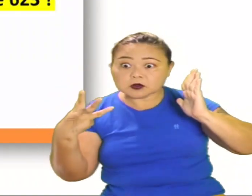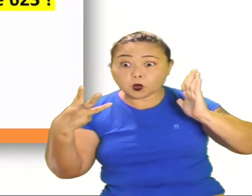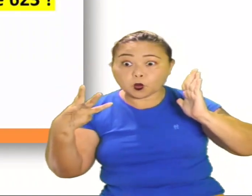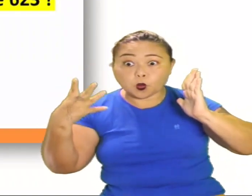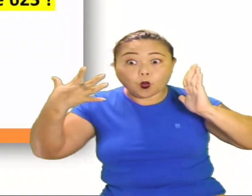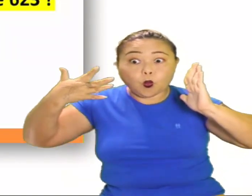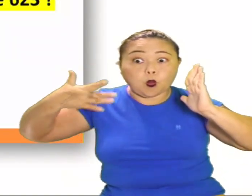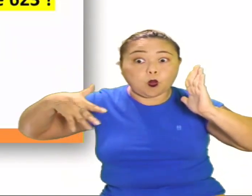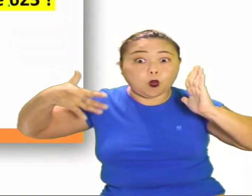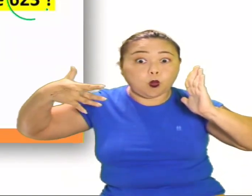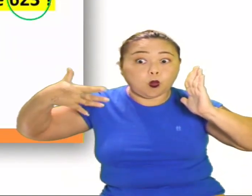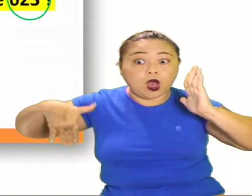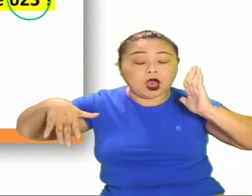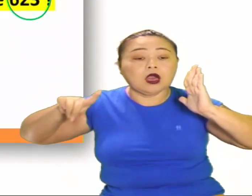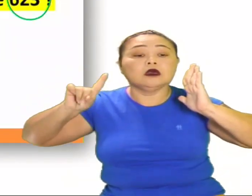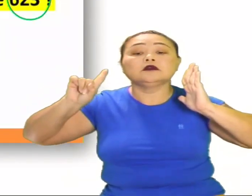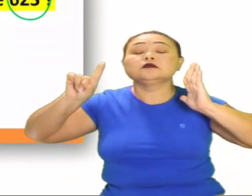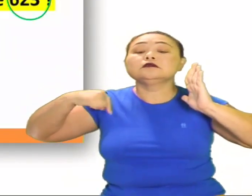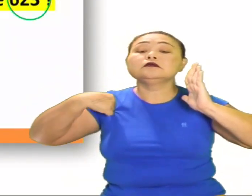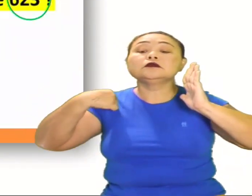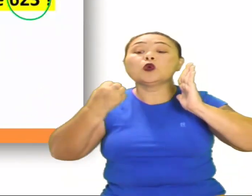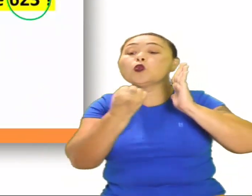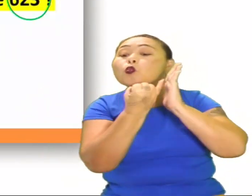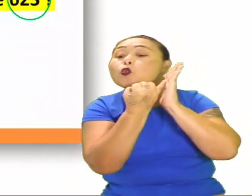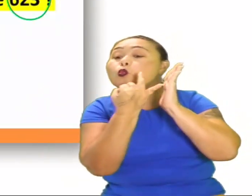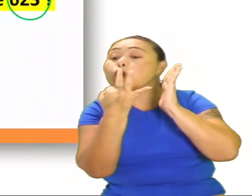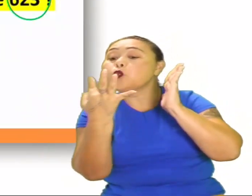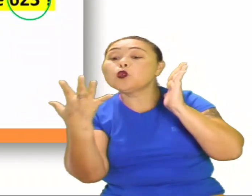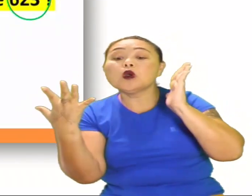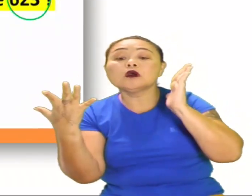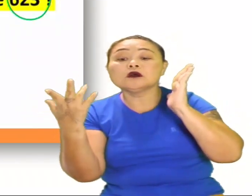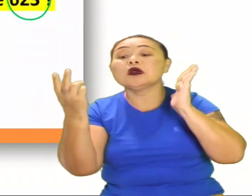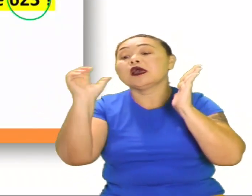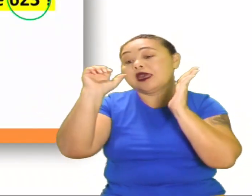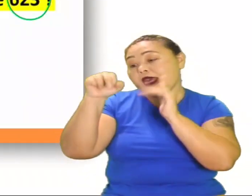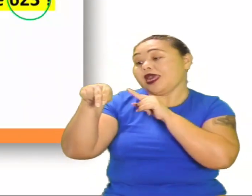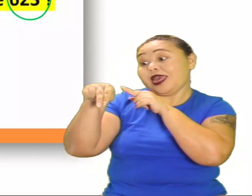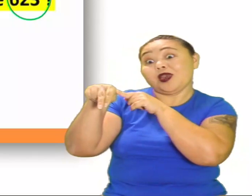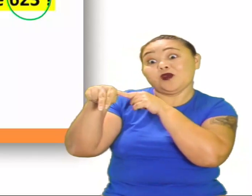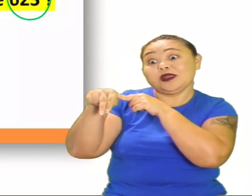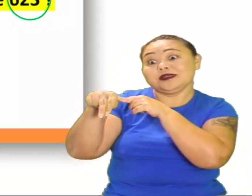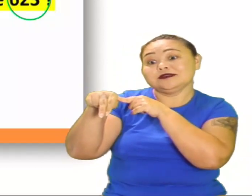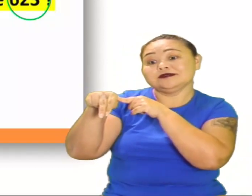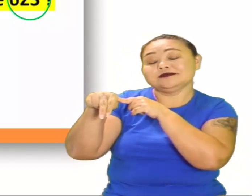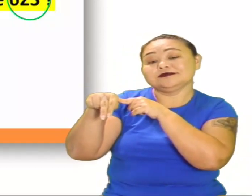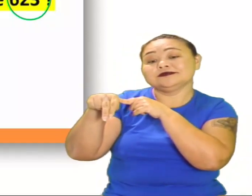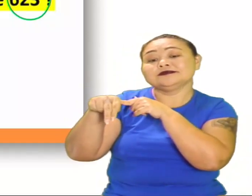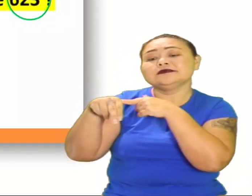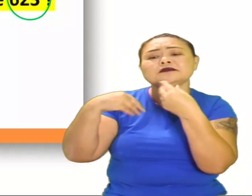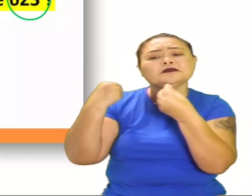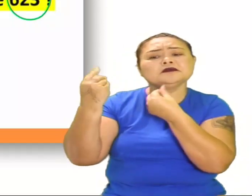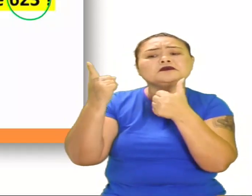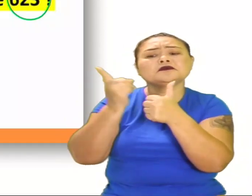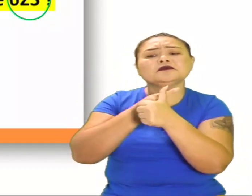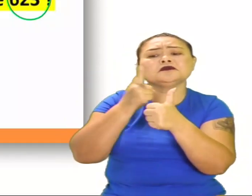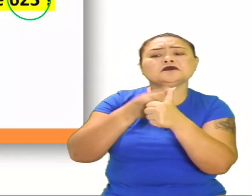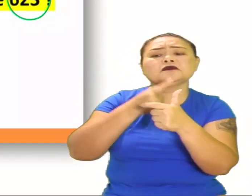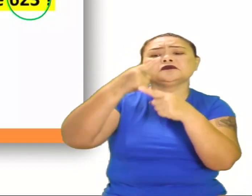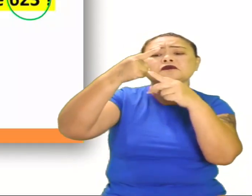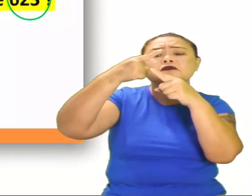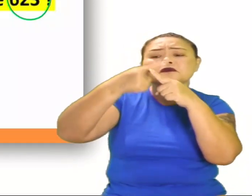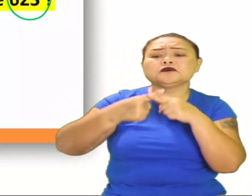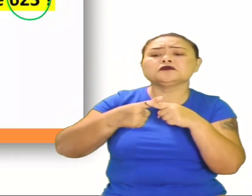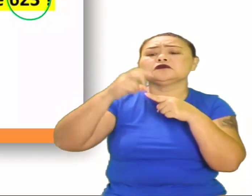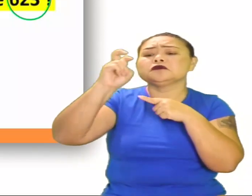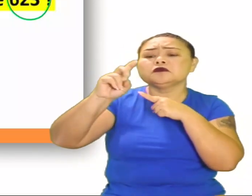623? Então vamos lá, né? Ele quer saber quantos, né? Então é o N, né? A quantidade. O N. Vamos lá, mas o primeiro múltiplo de